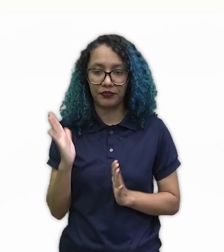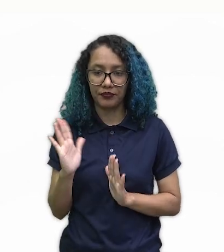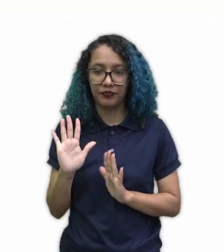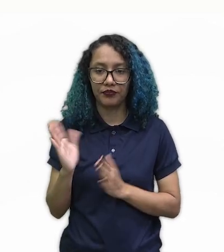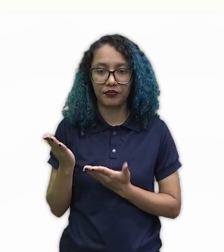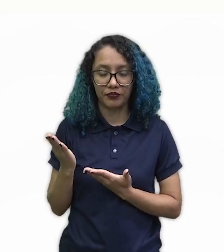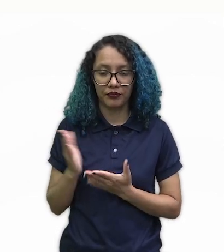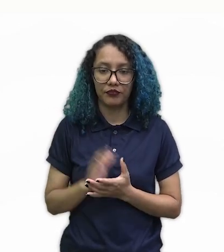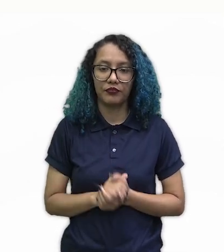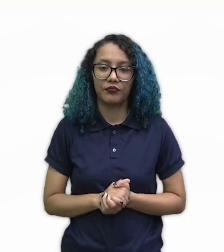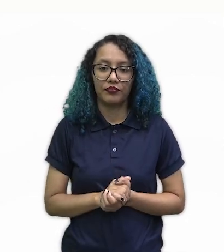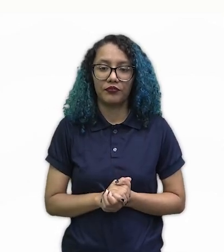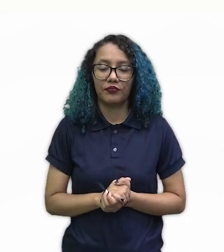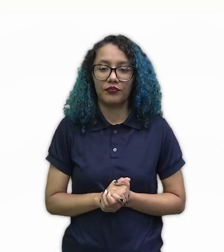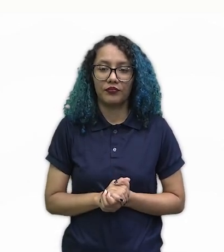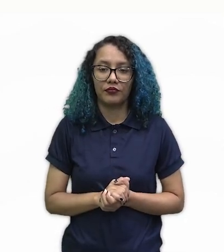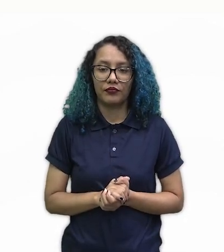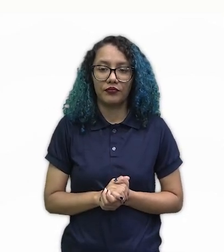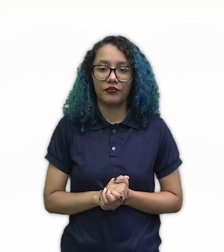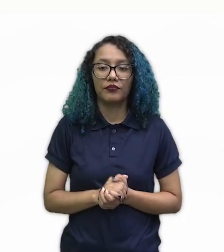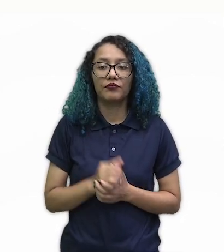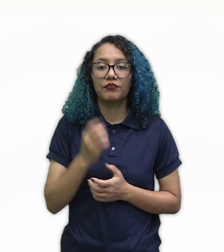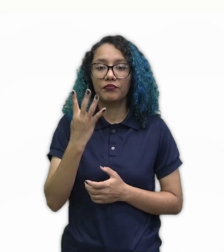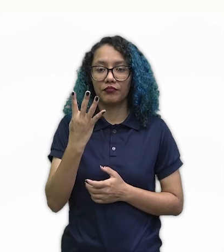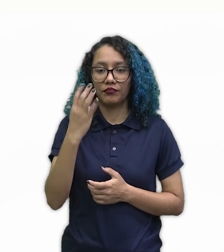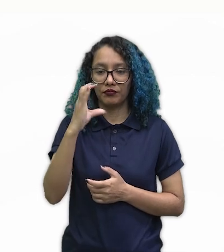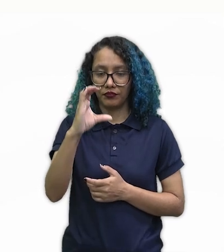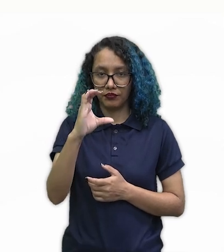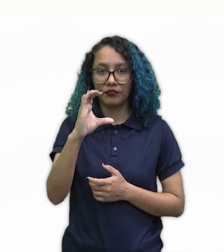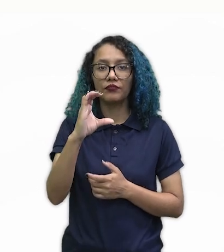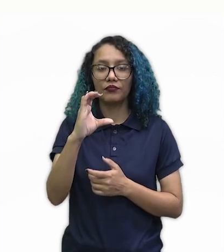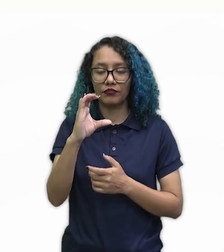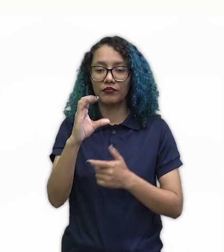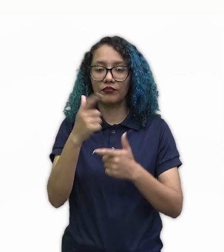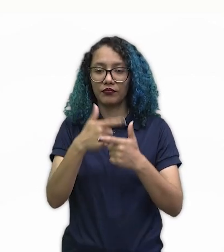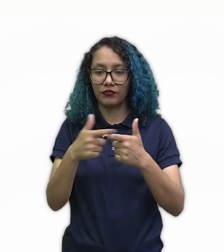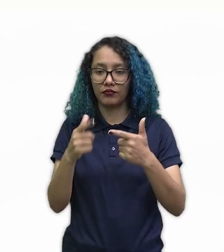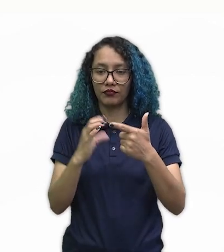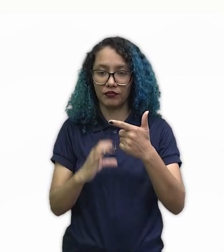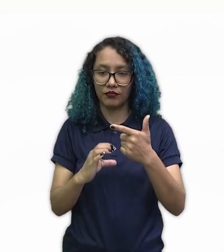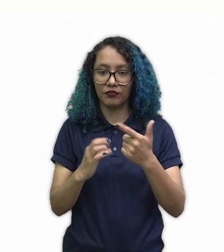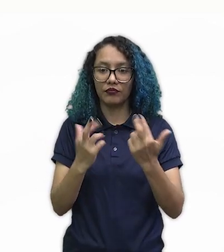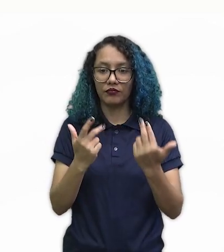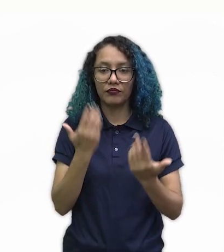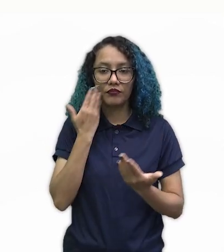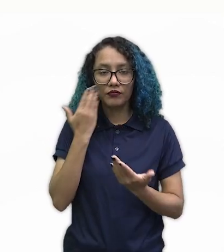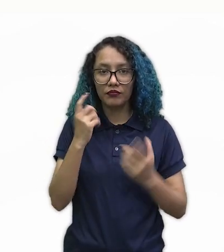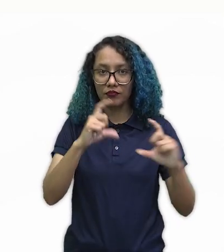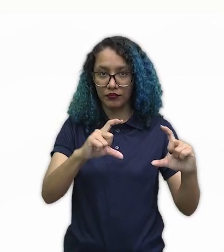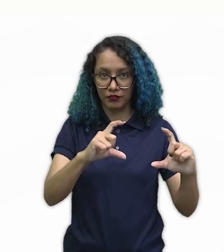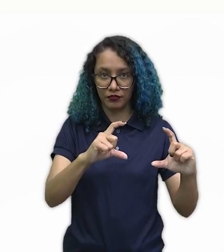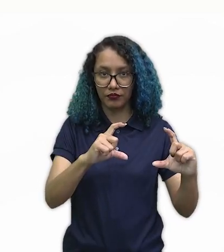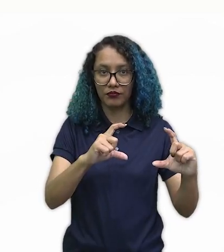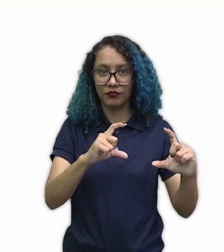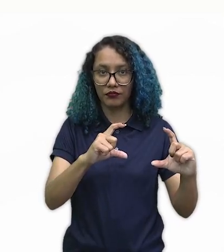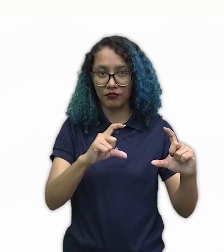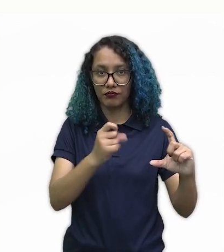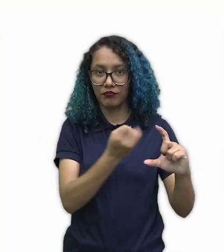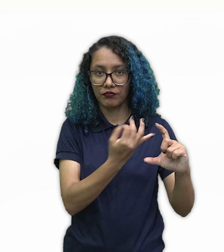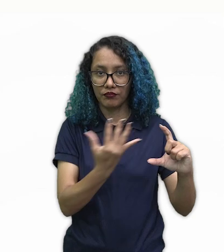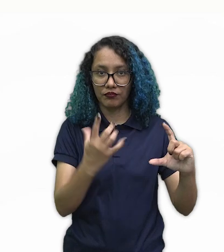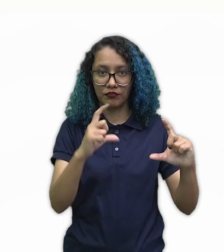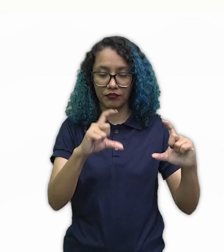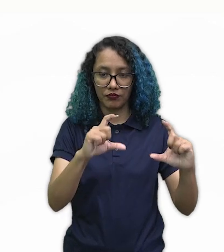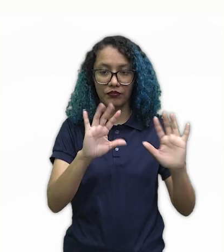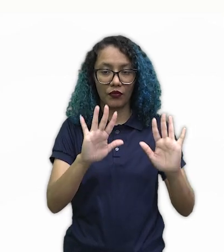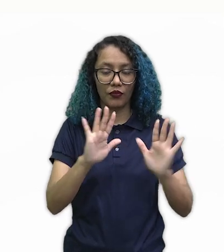4C, tirar esse negócio daqui. Agora vai. 4C sobre C, que é igual a esse parêntese que está aqui, beleza?